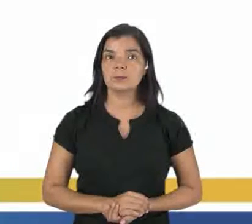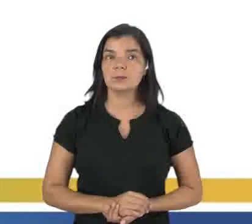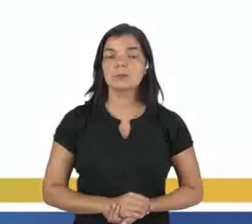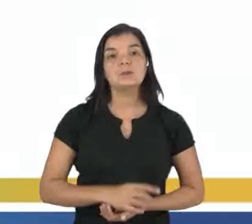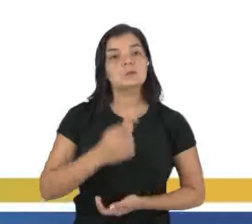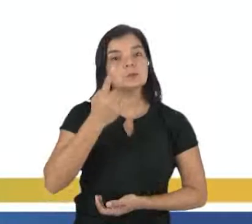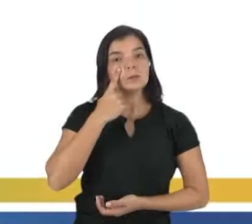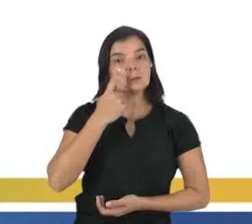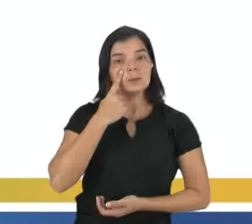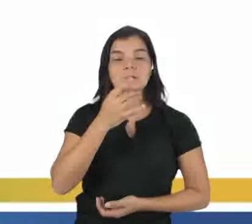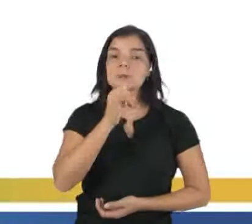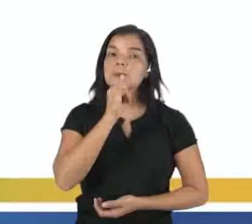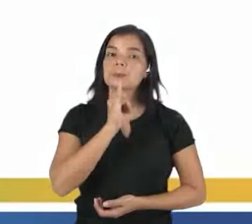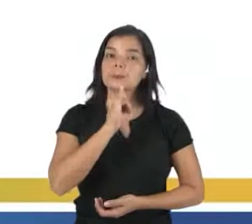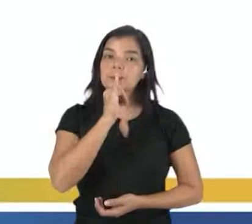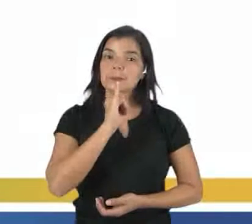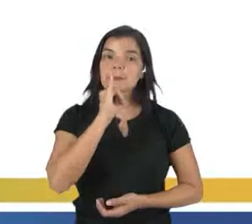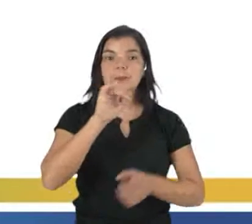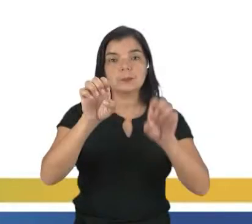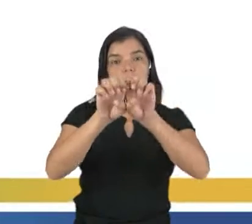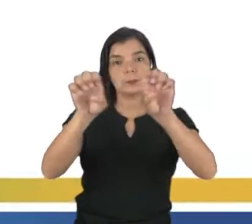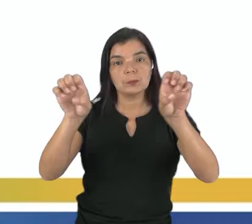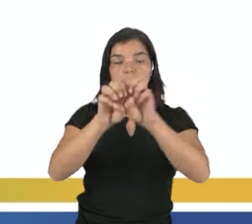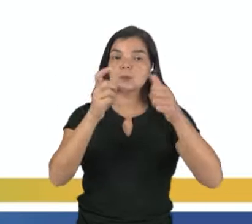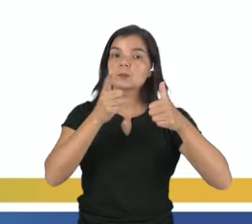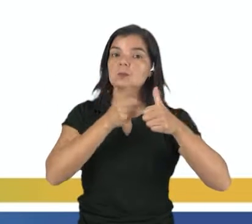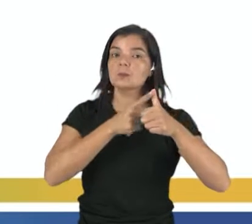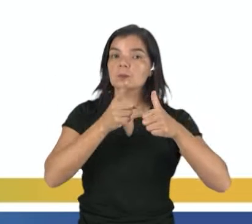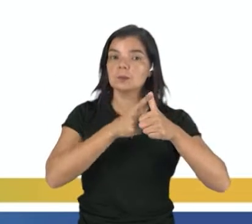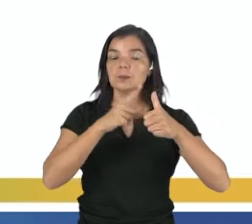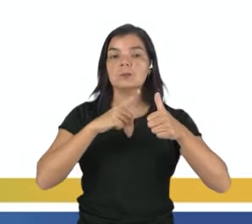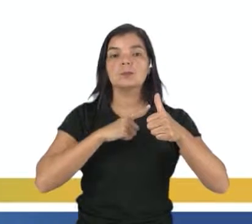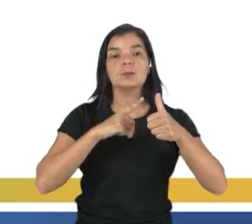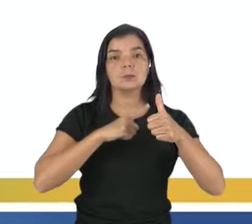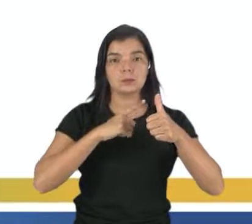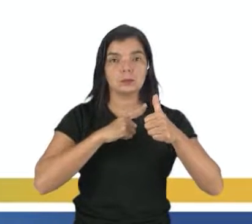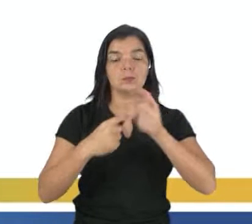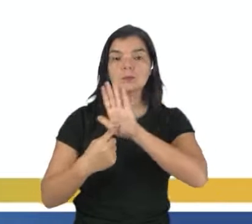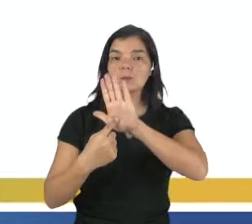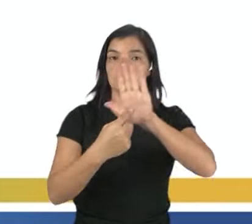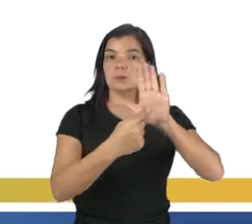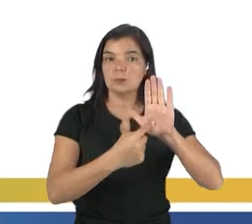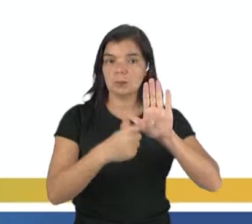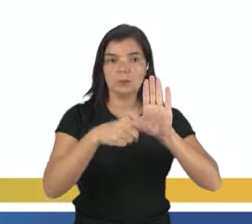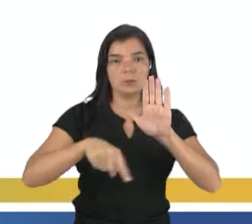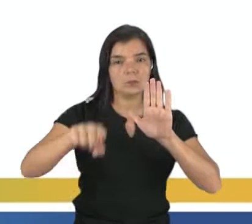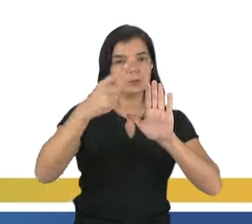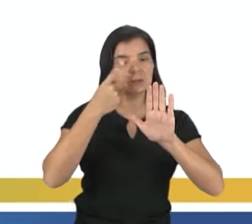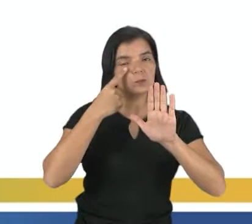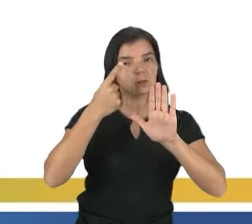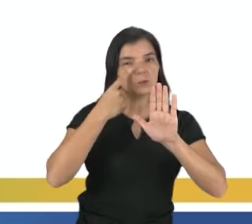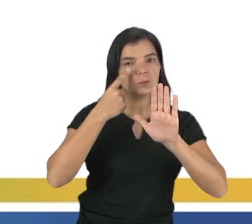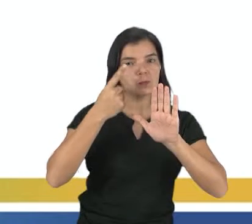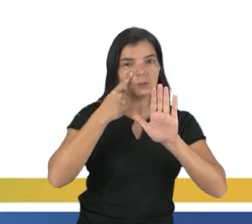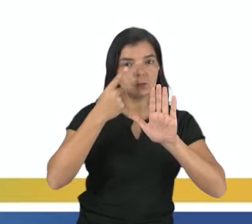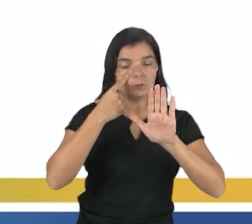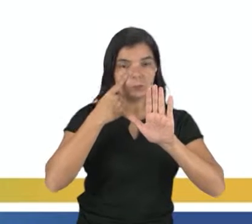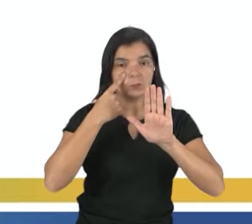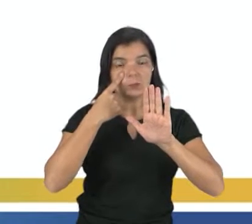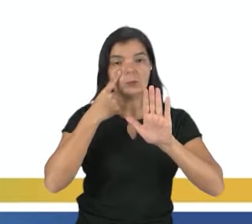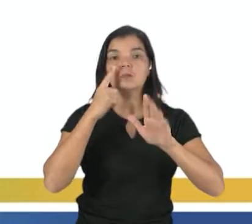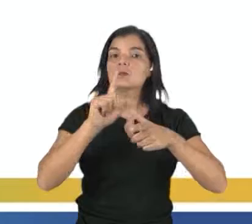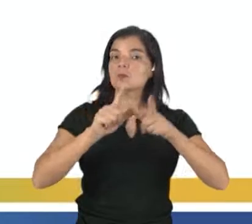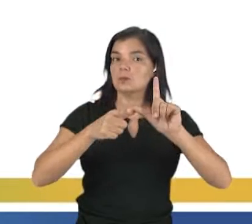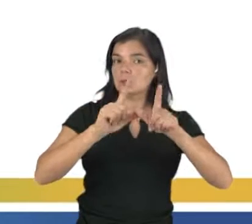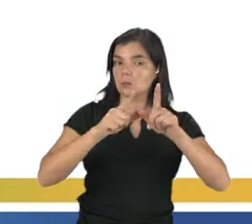então Aqui nós temos exemplos de equações O primeiro exemplo nós temos uma expressão algébrica você Nós se nós temos nós temos